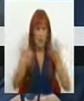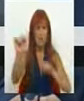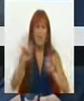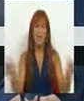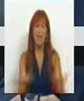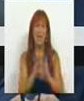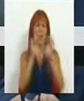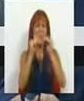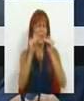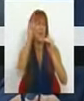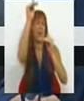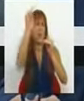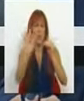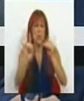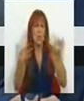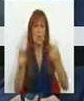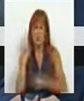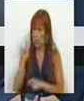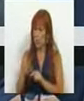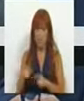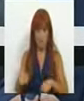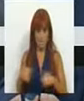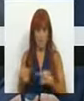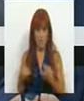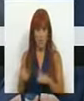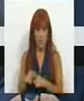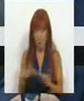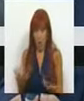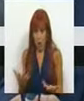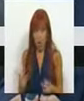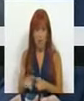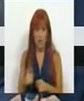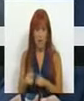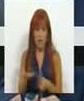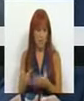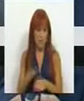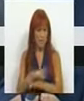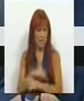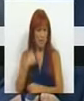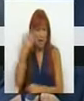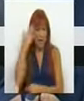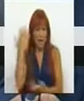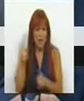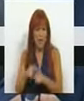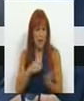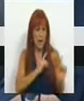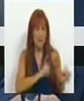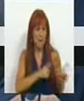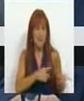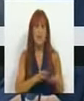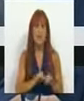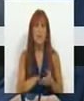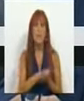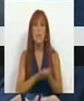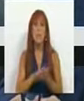são claramente superiores aos valores que a própria atual, o que é ainda a atual administração, estimou em março,